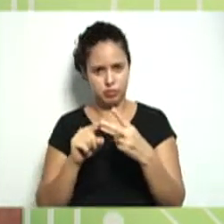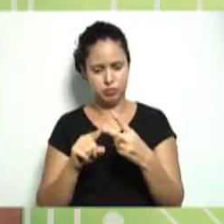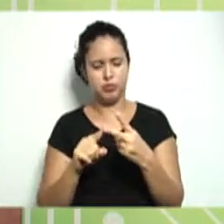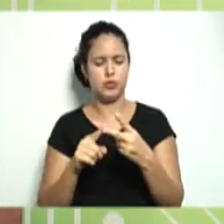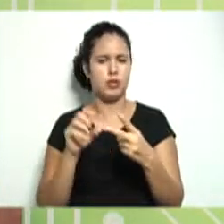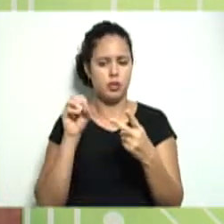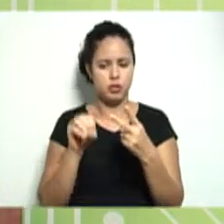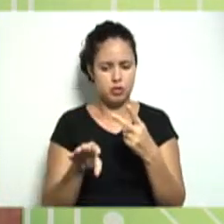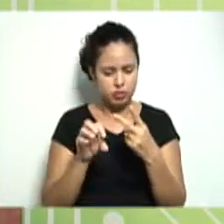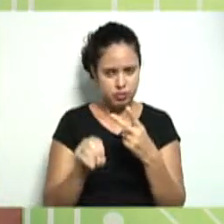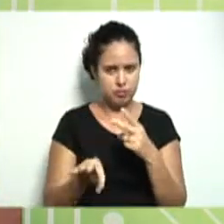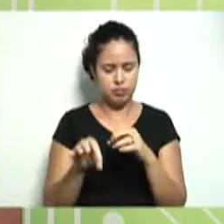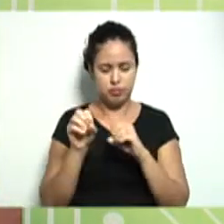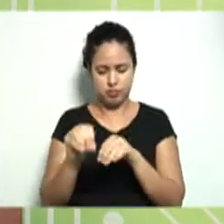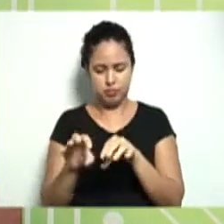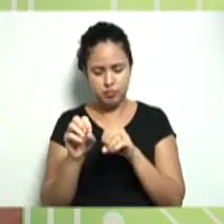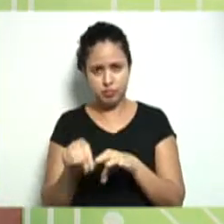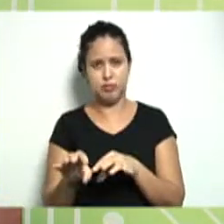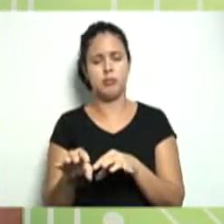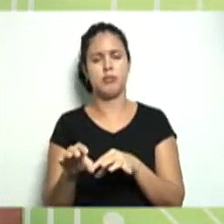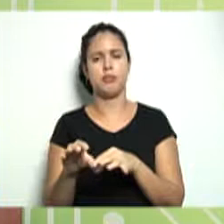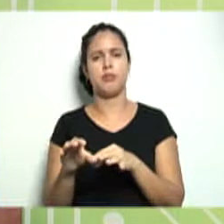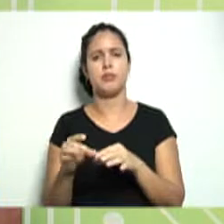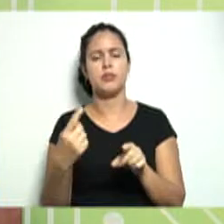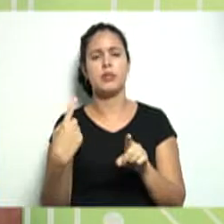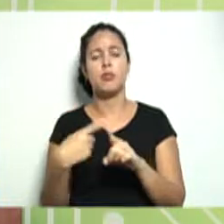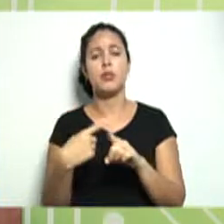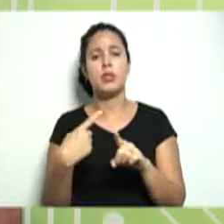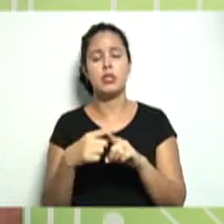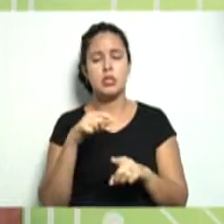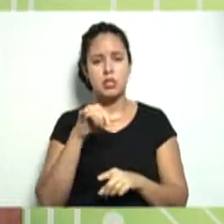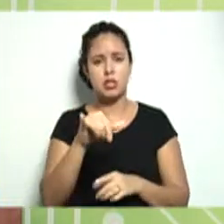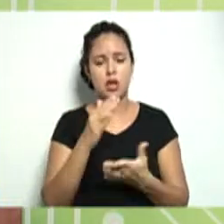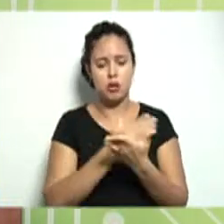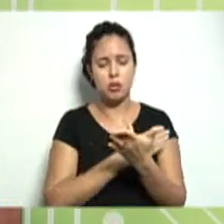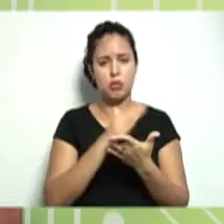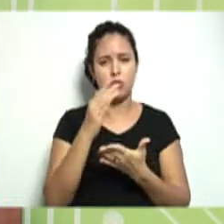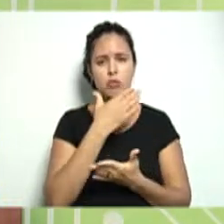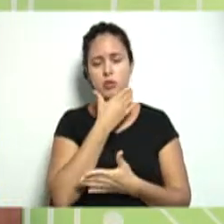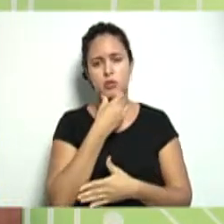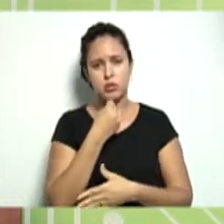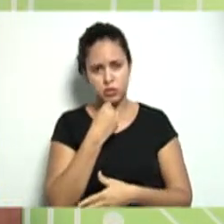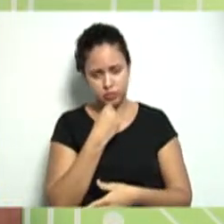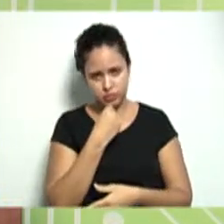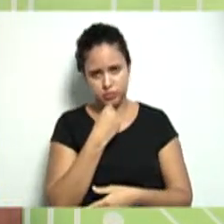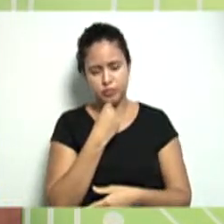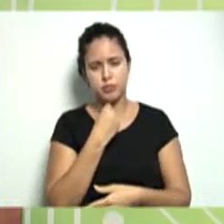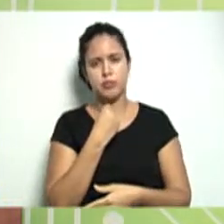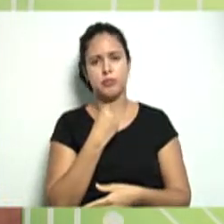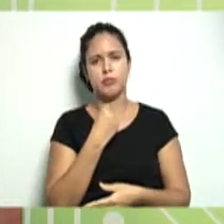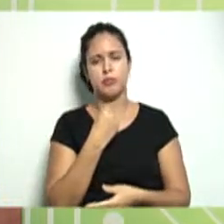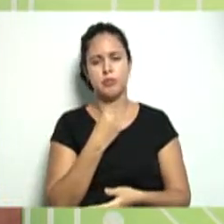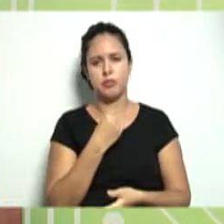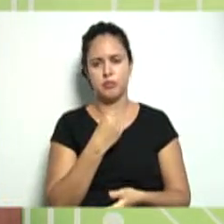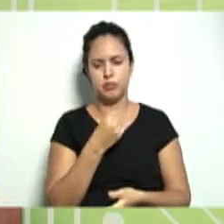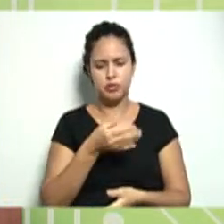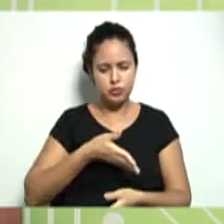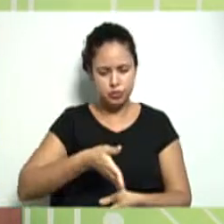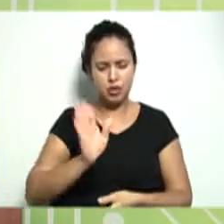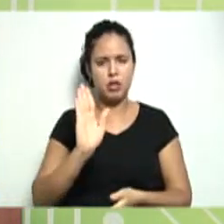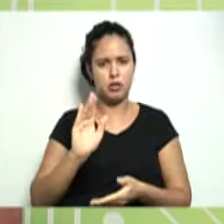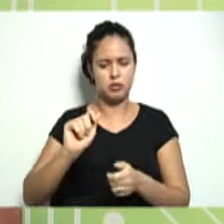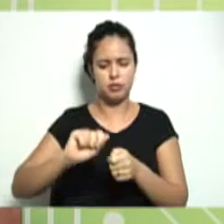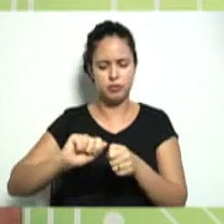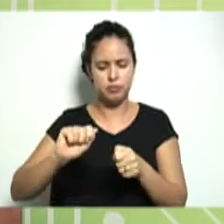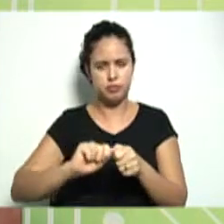diferentes de educar. Né? Porque se alguns homens estavam destinados, entre aspas, a